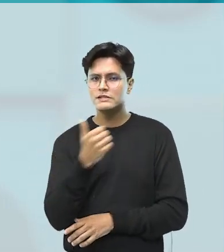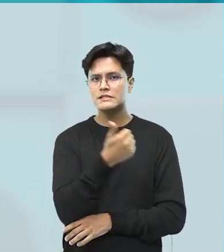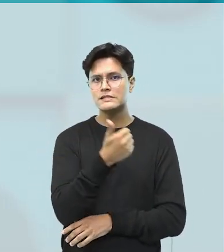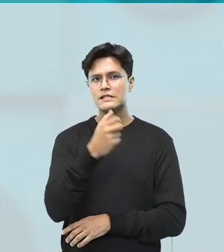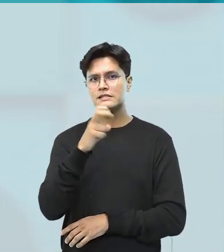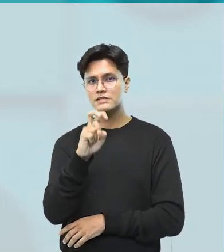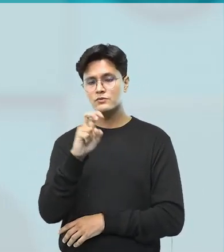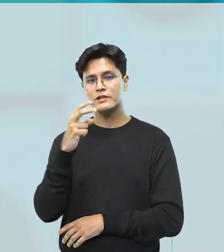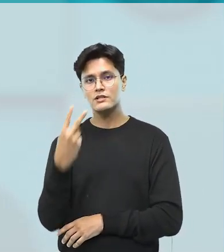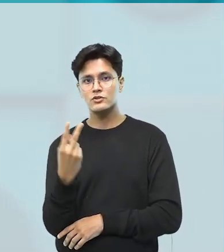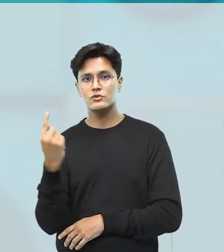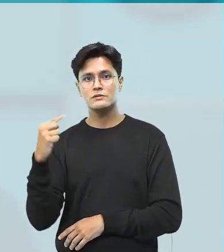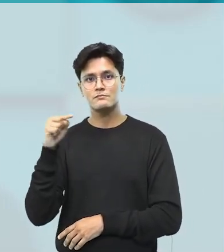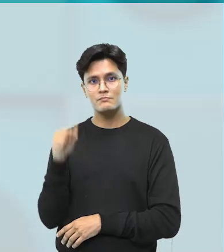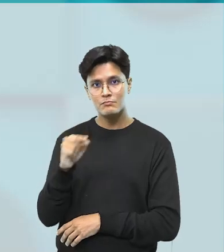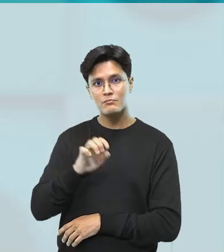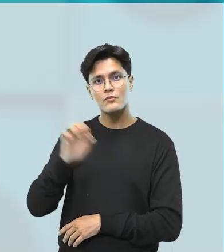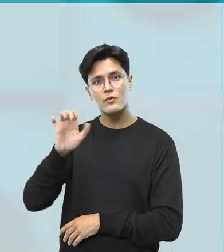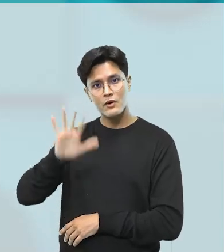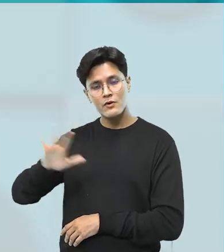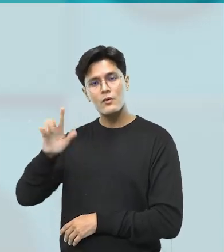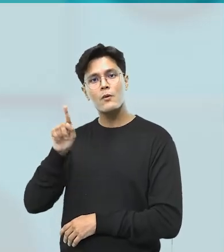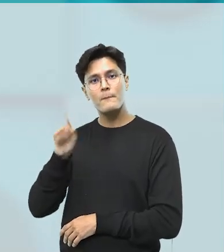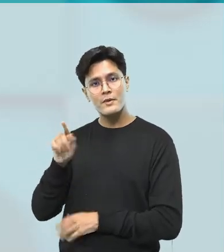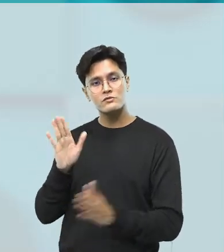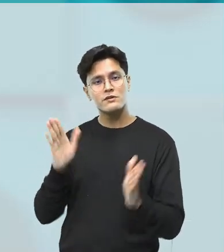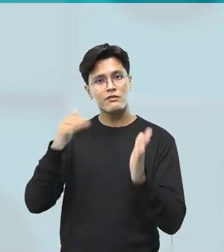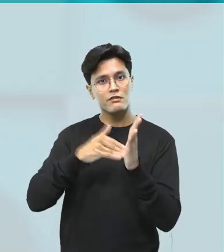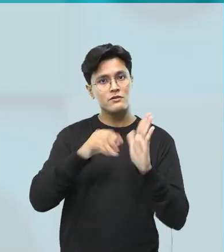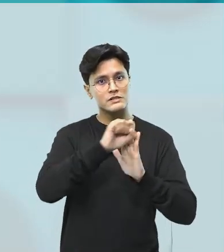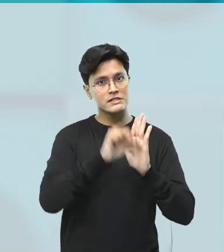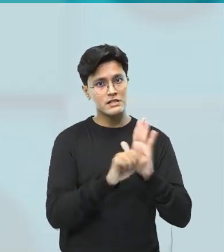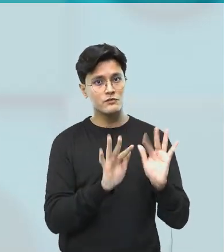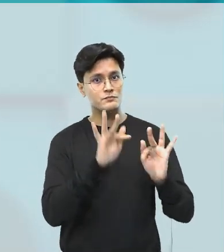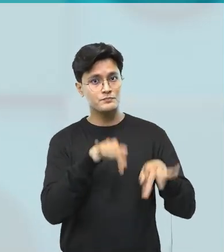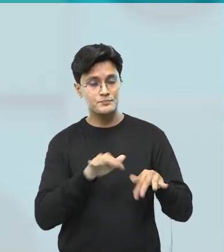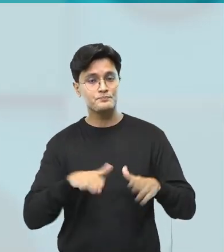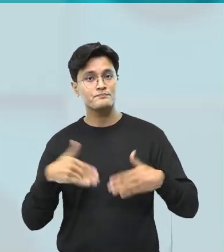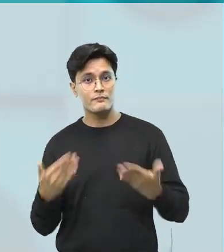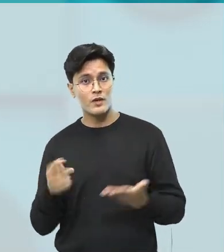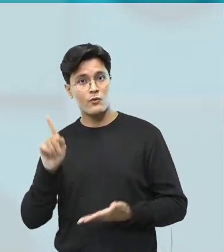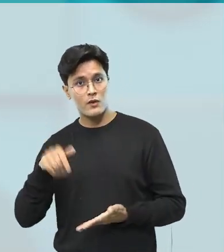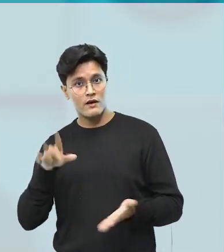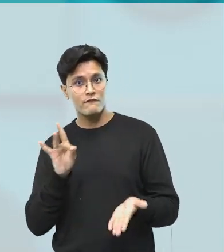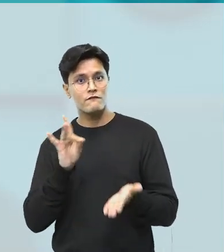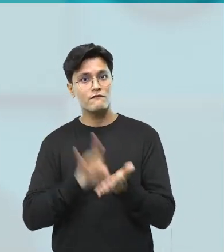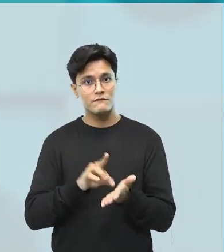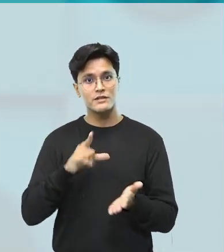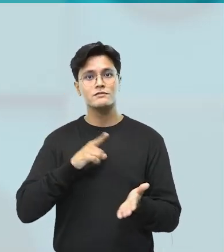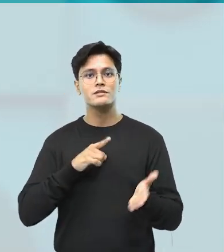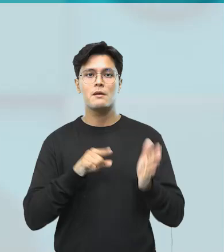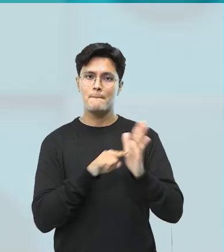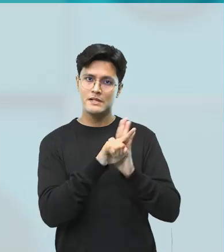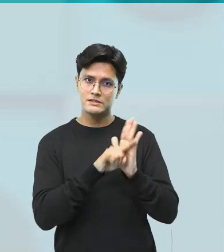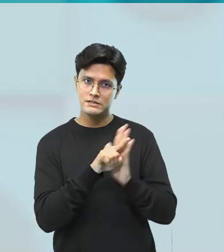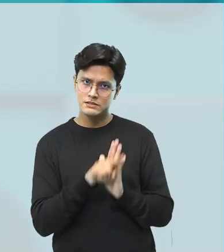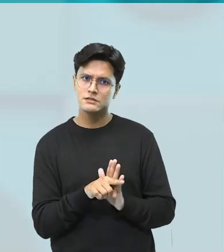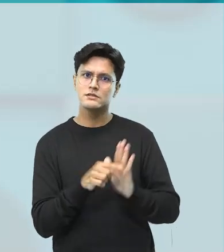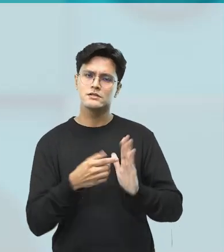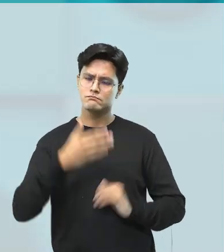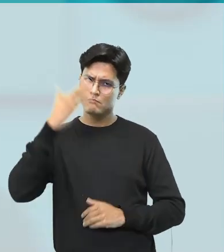final do século, né? Então isso é um fato. Temos pesquisas que mostram esse fato, que realmente,